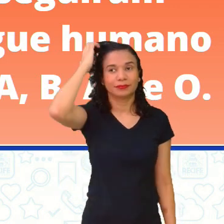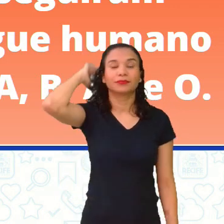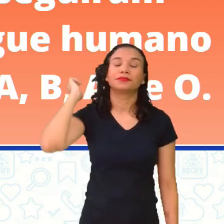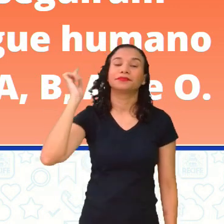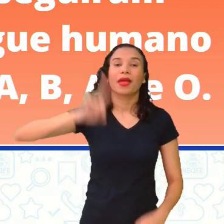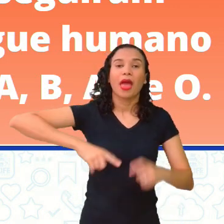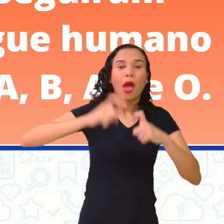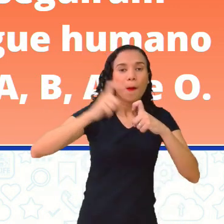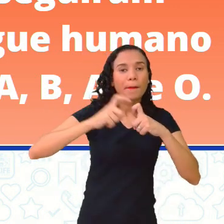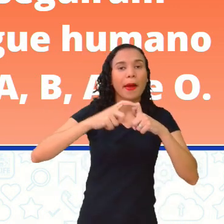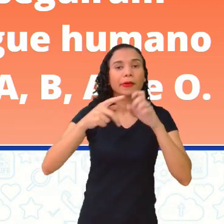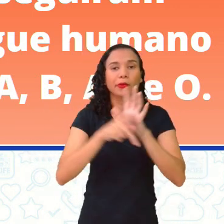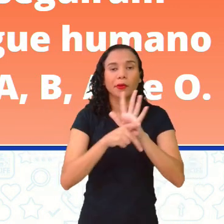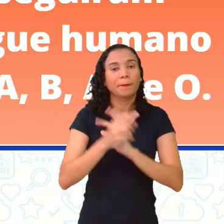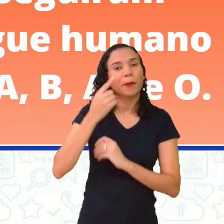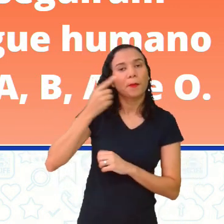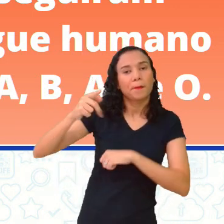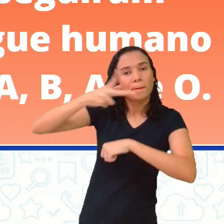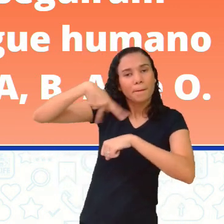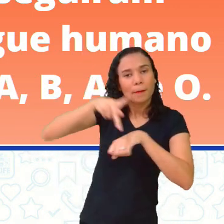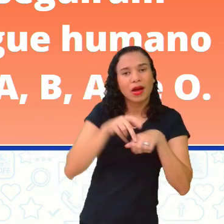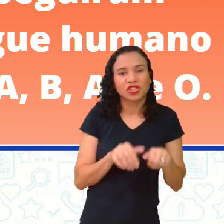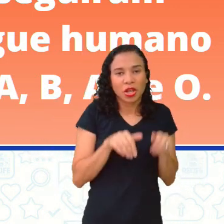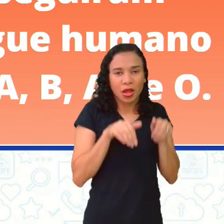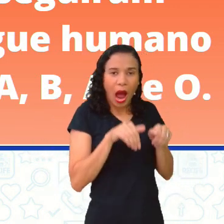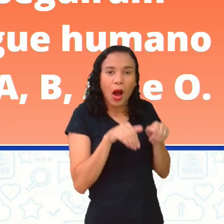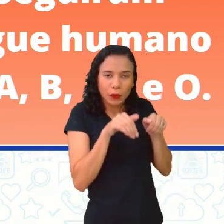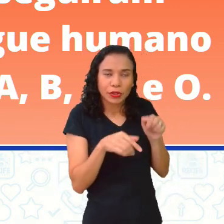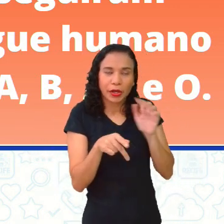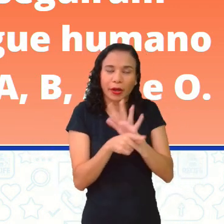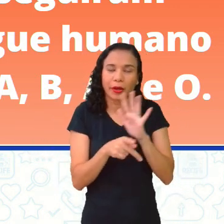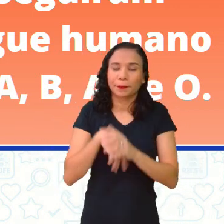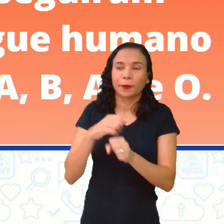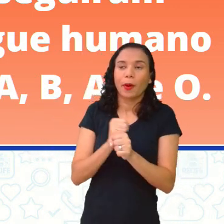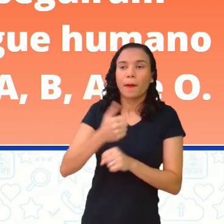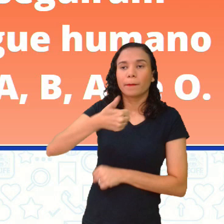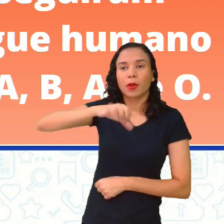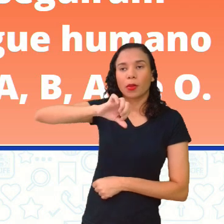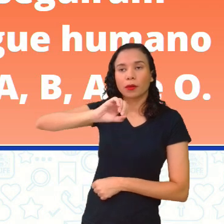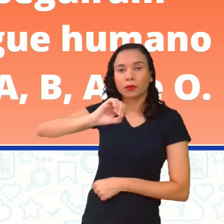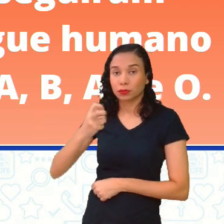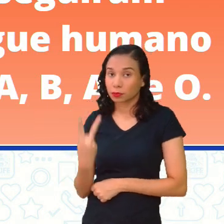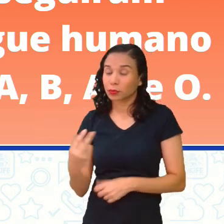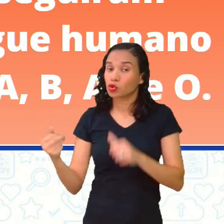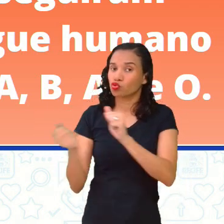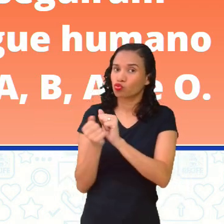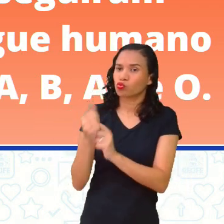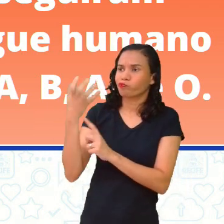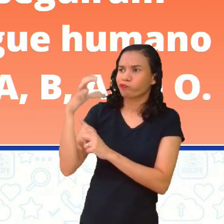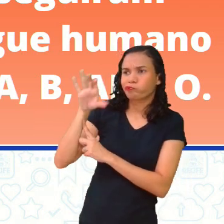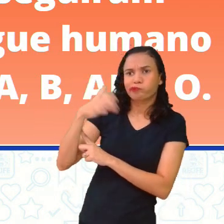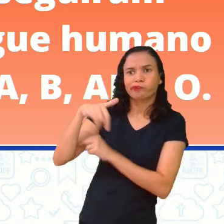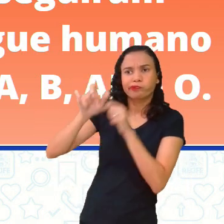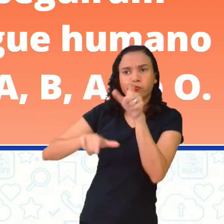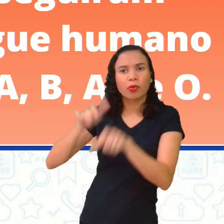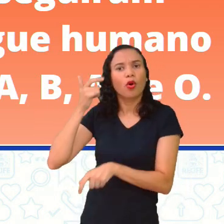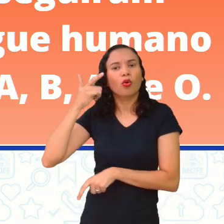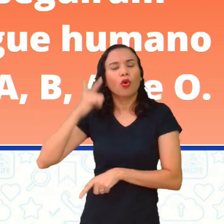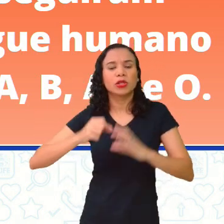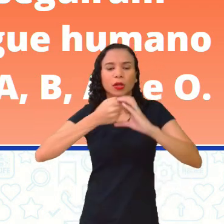ele é um médico austríaco que em 1902, junto com outros cientistas, eles conseguiram classificar